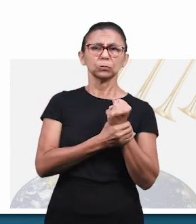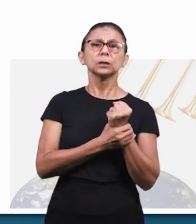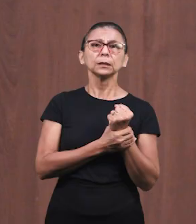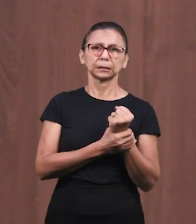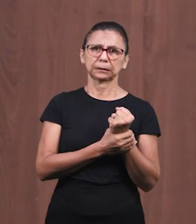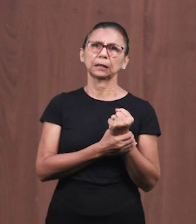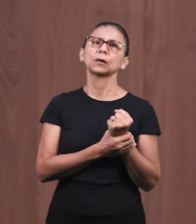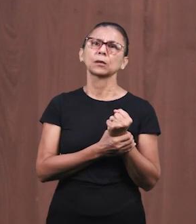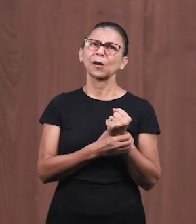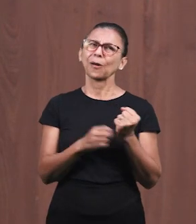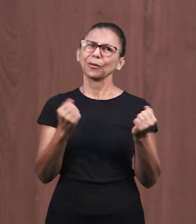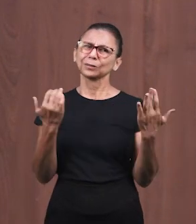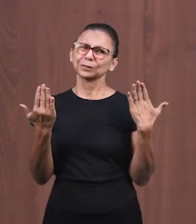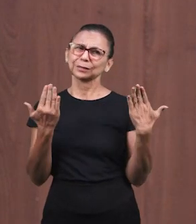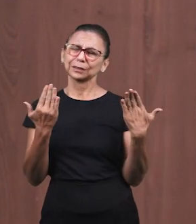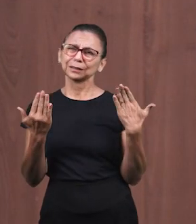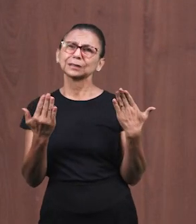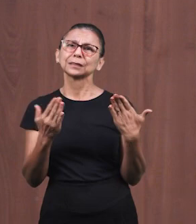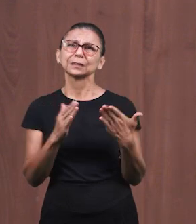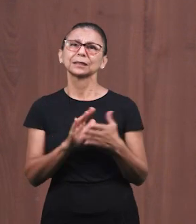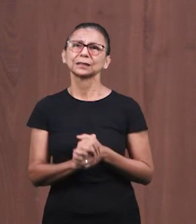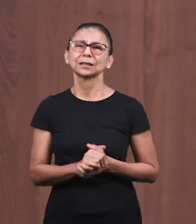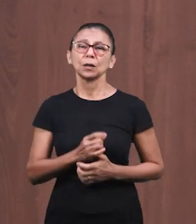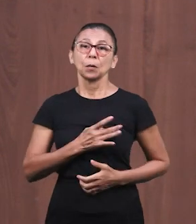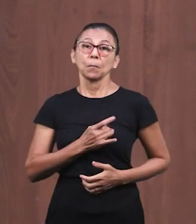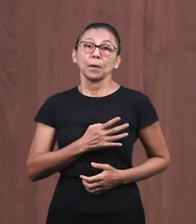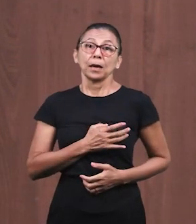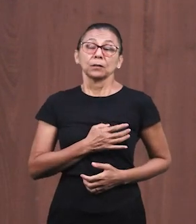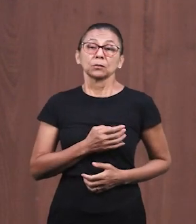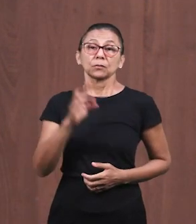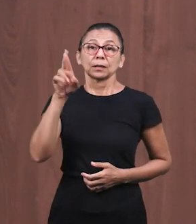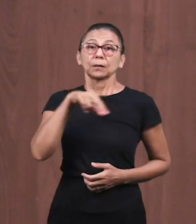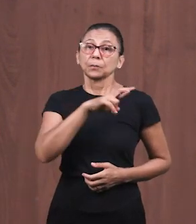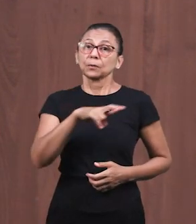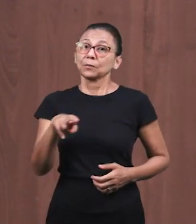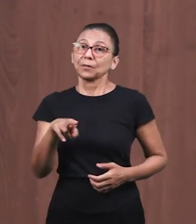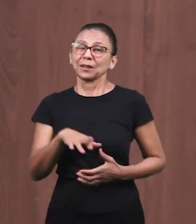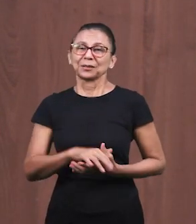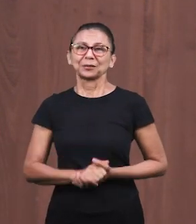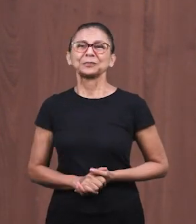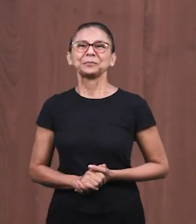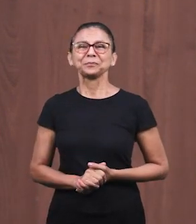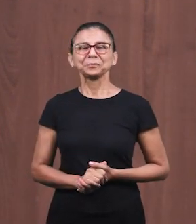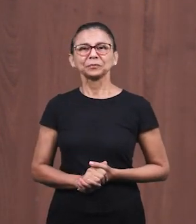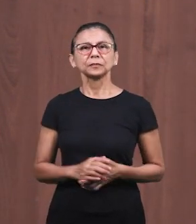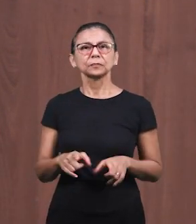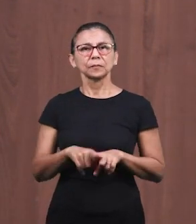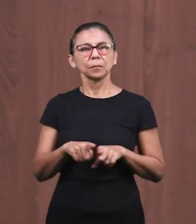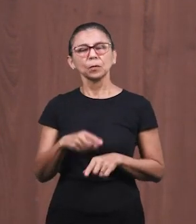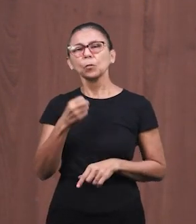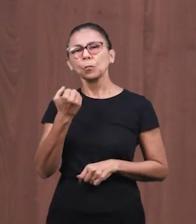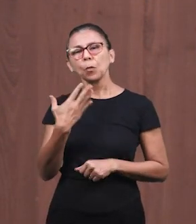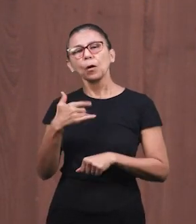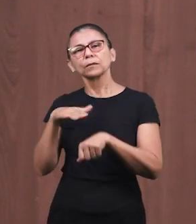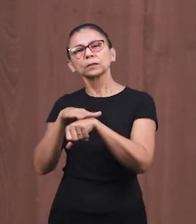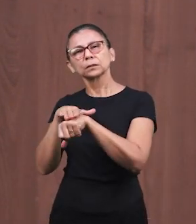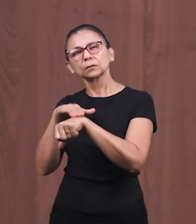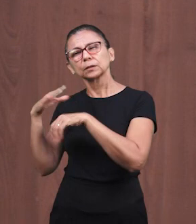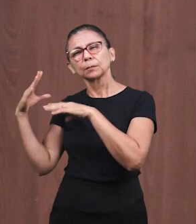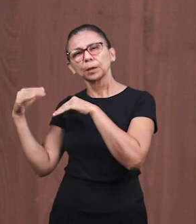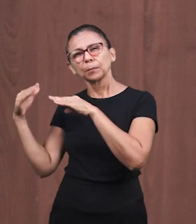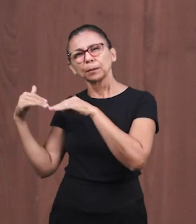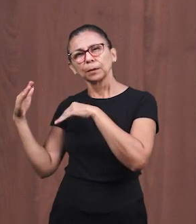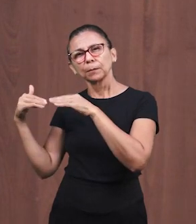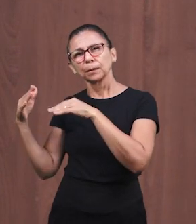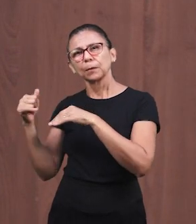insegurança, um medo que é natural do desafio de passar na prova. E uma forma de ajudá-los é conversando com eles. Mostre